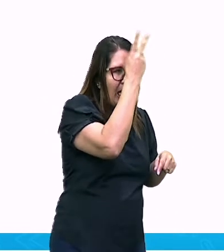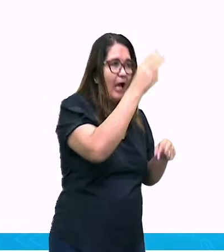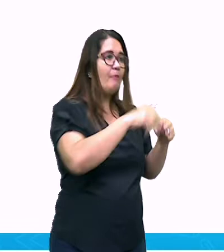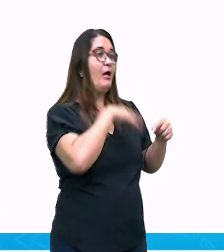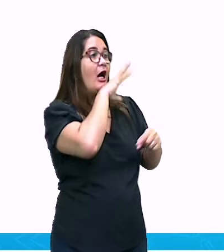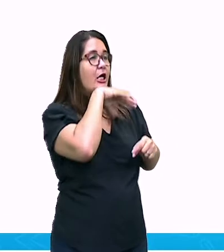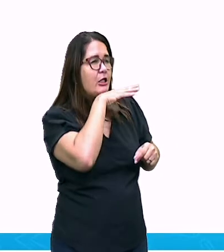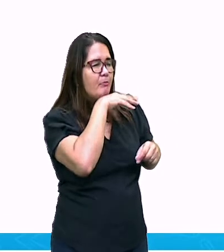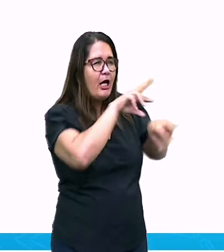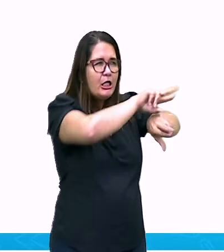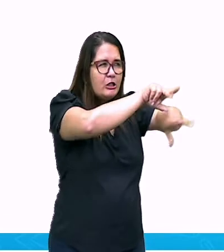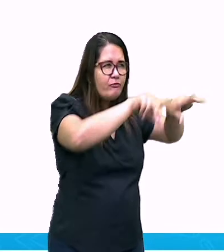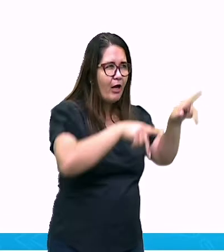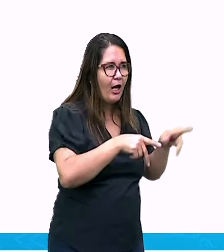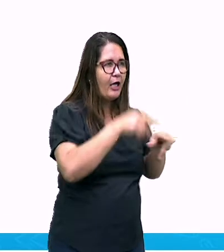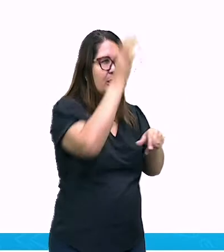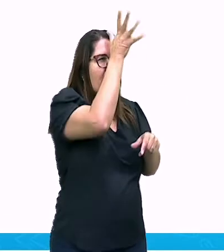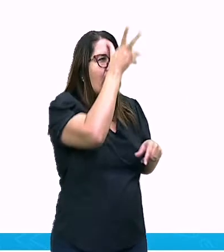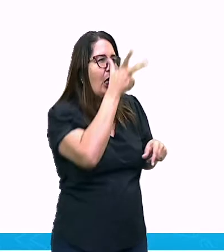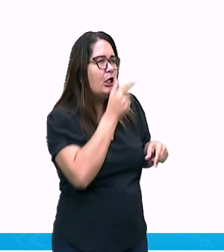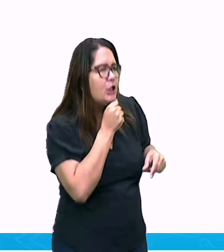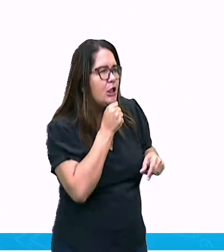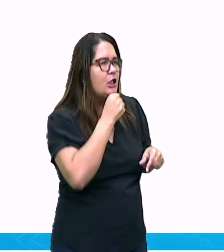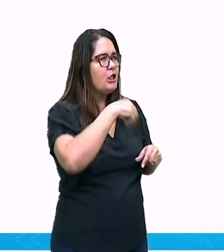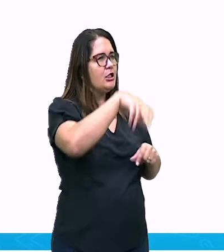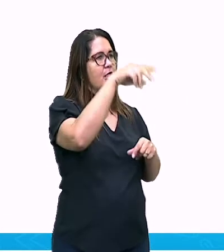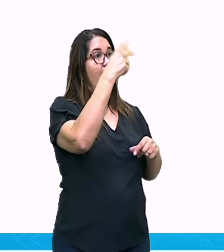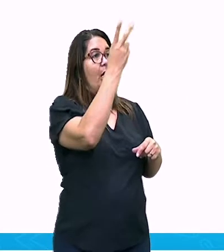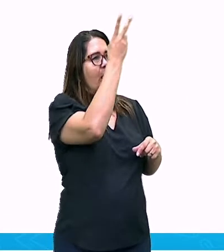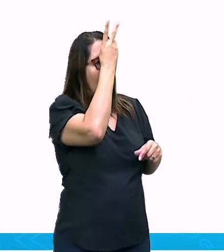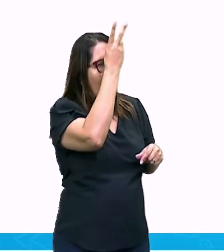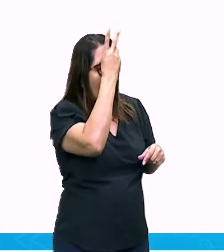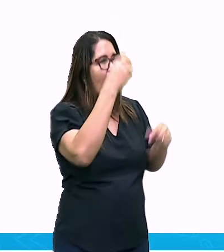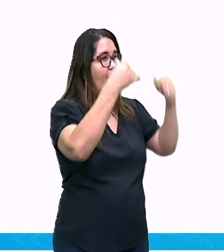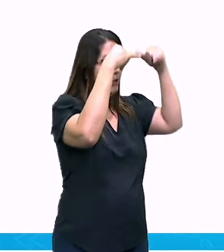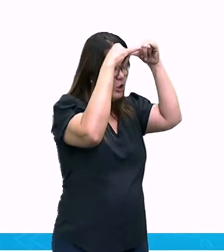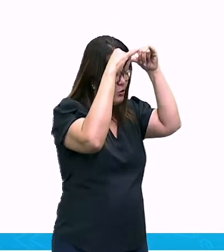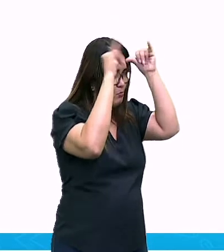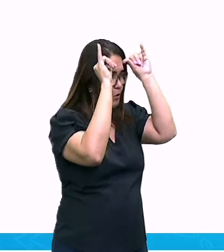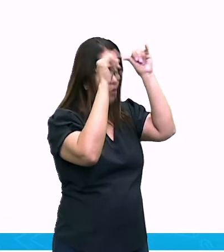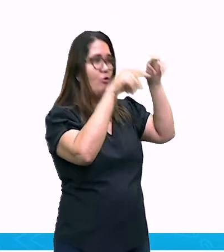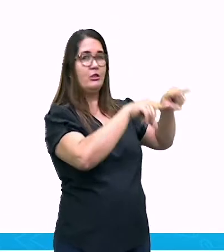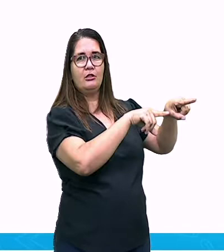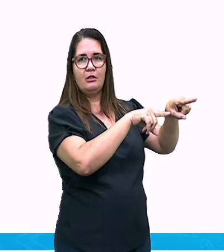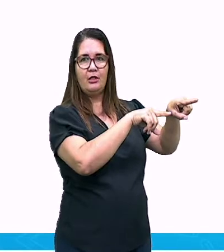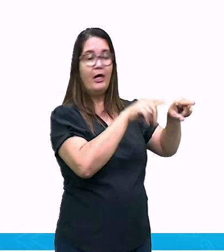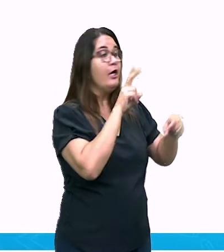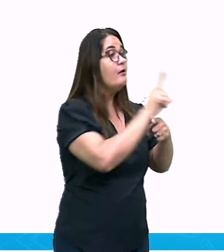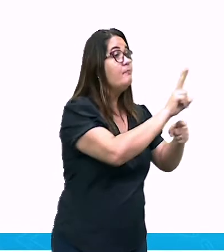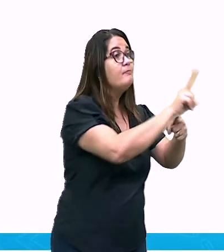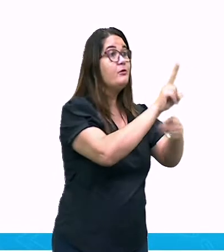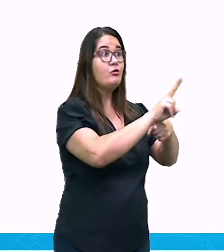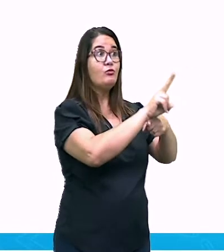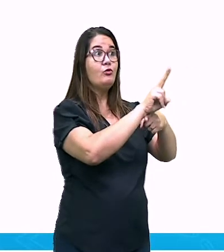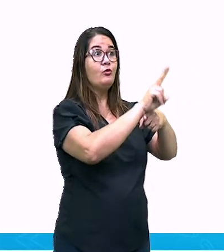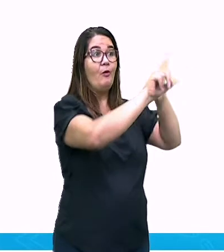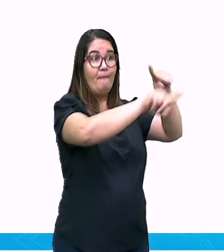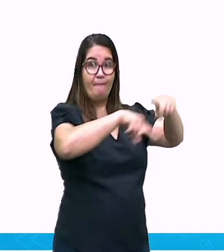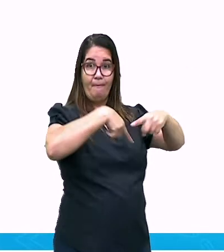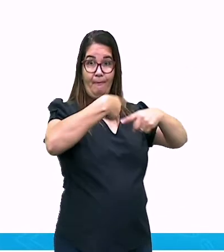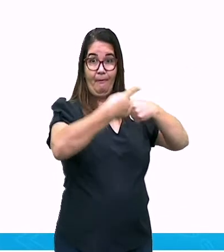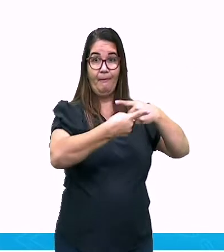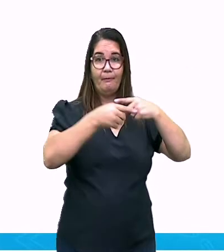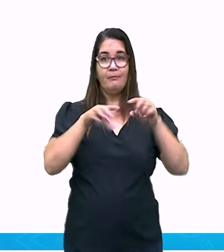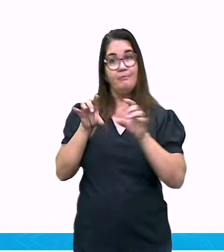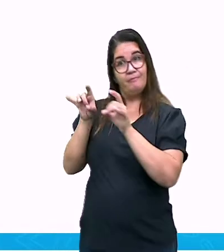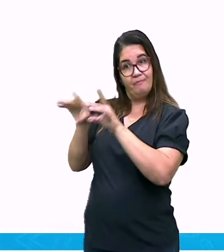de pecuaristas. Então, todo esse trabalho de quem vive no campo é muito importante para quem